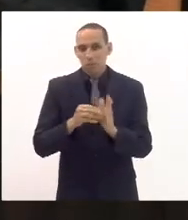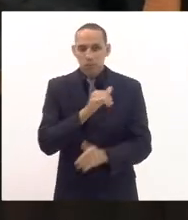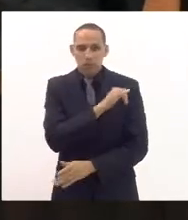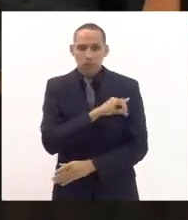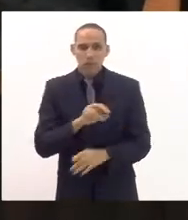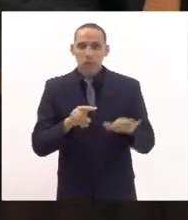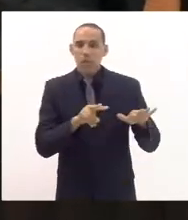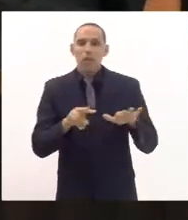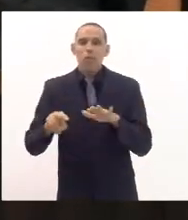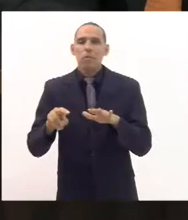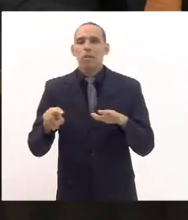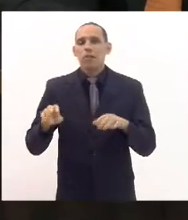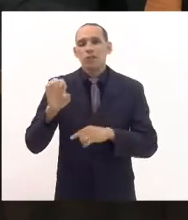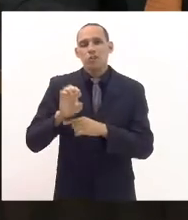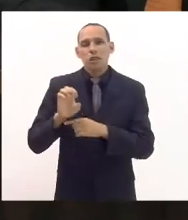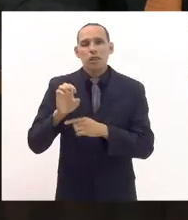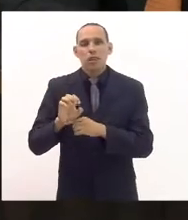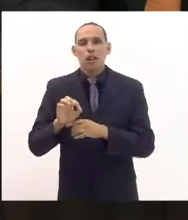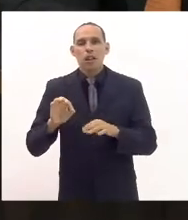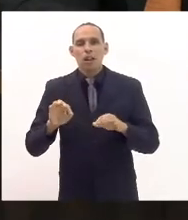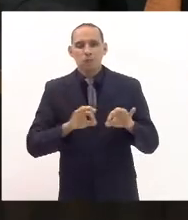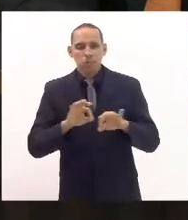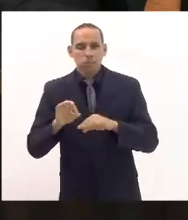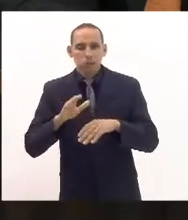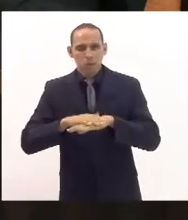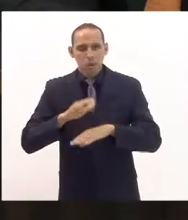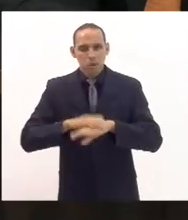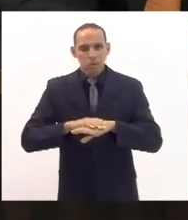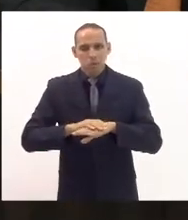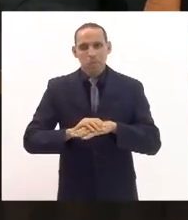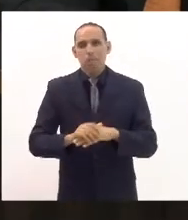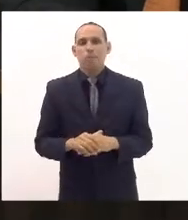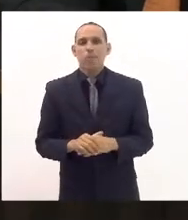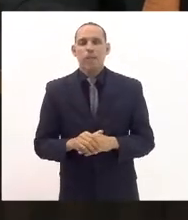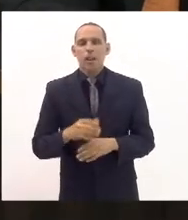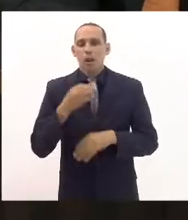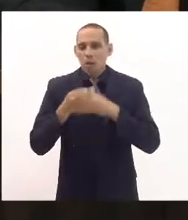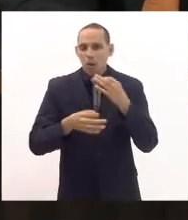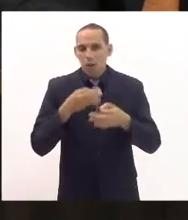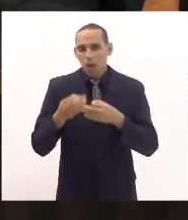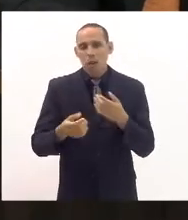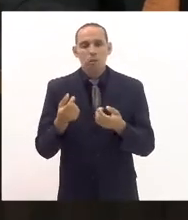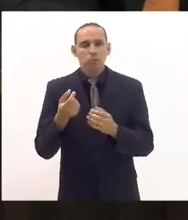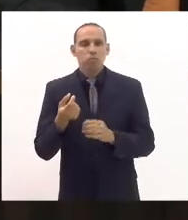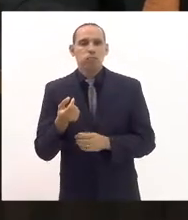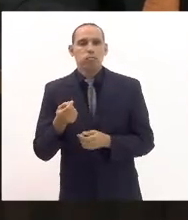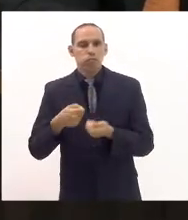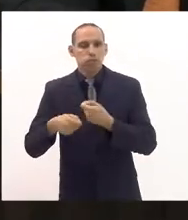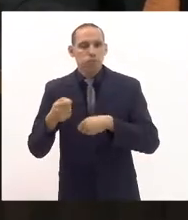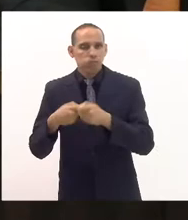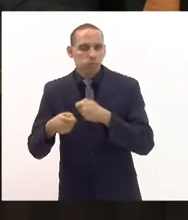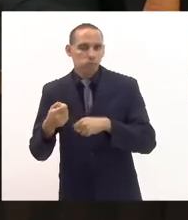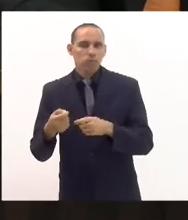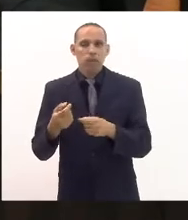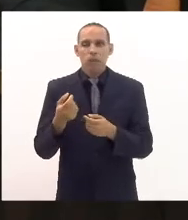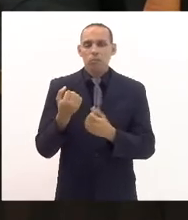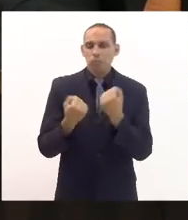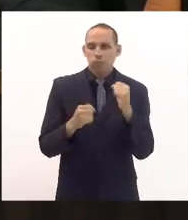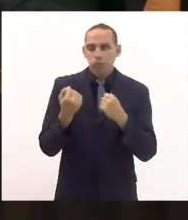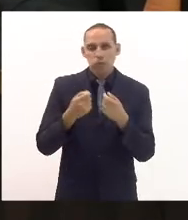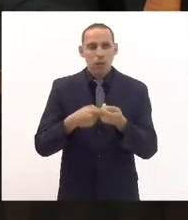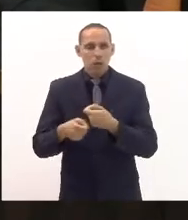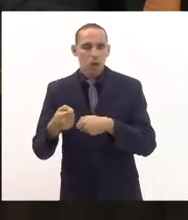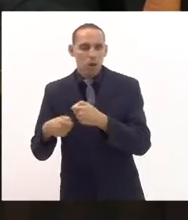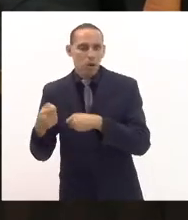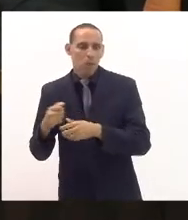a semana Estadual do Artesanato dependendo de pareceres das comissões condição Justiça de Economia Indústria e Comércio para emitir